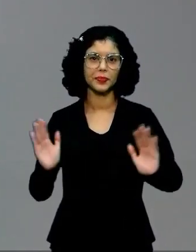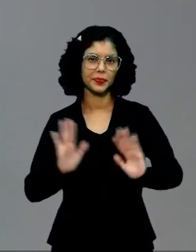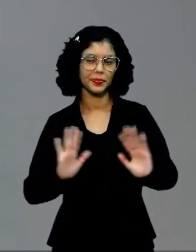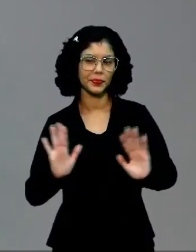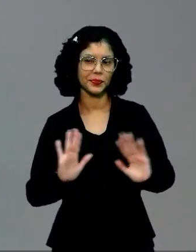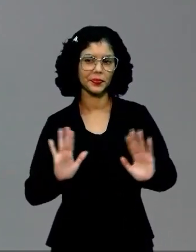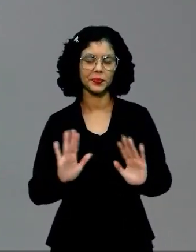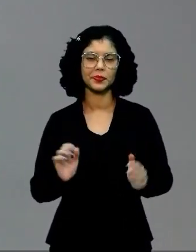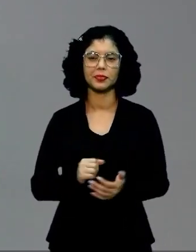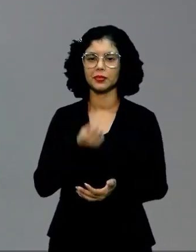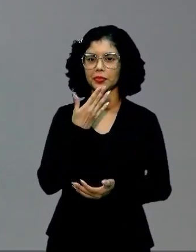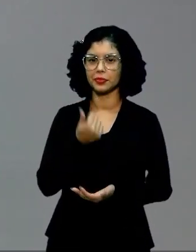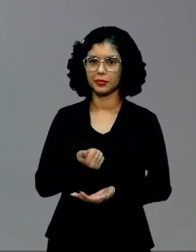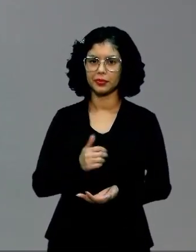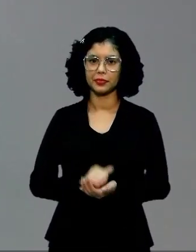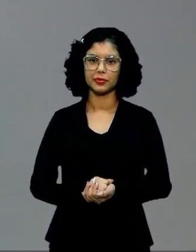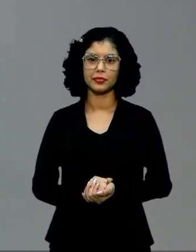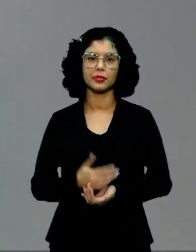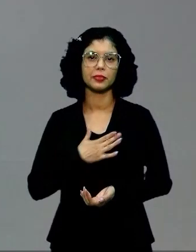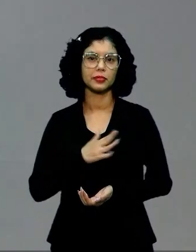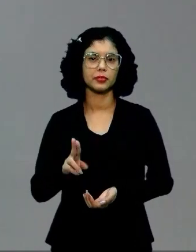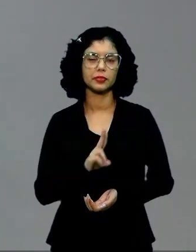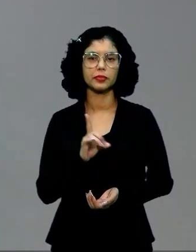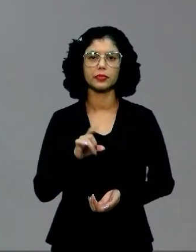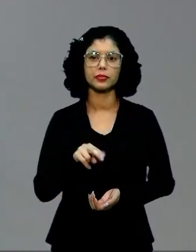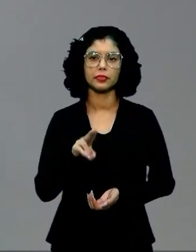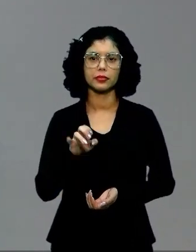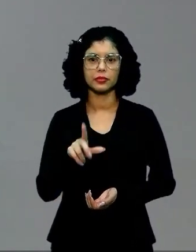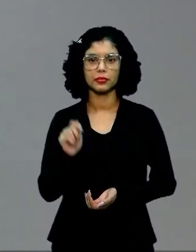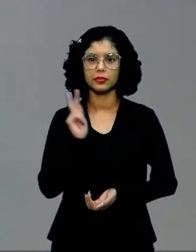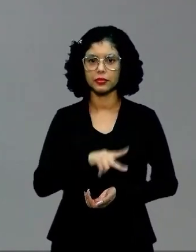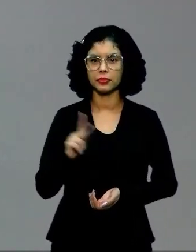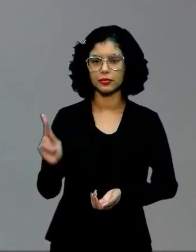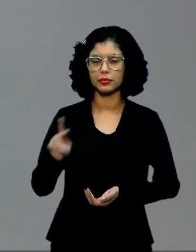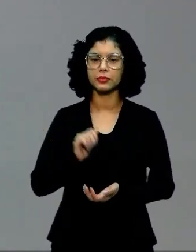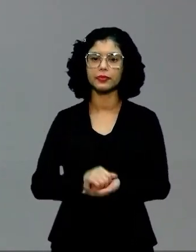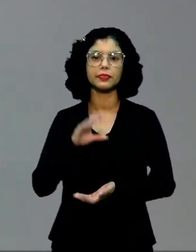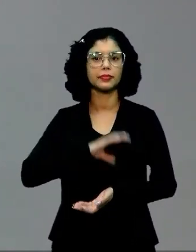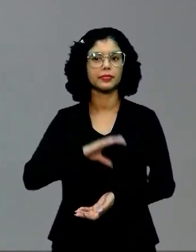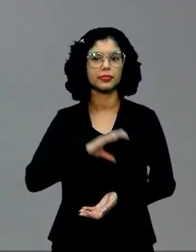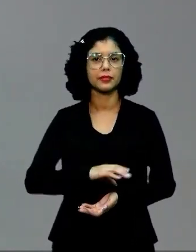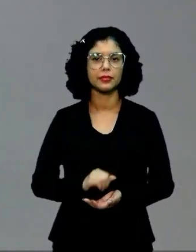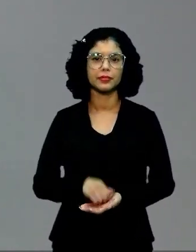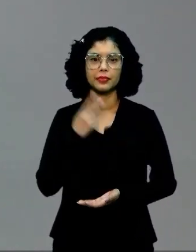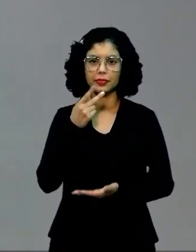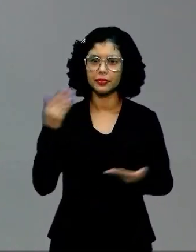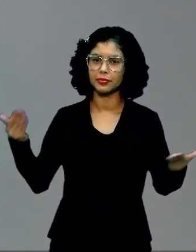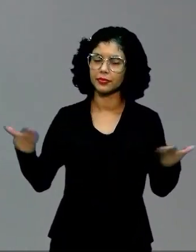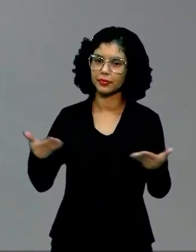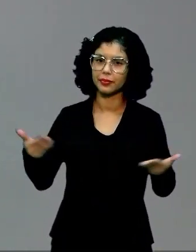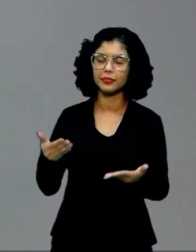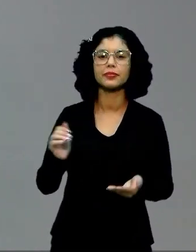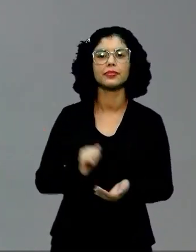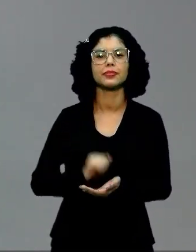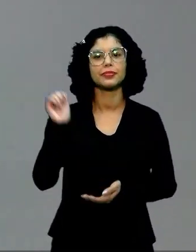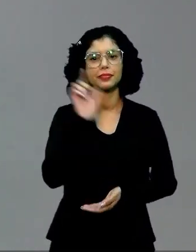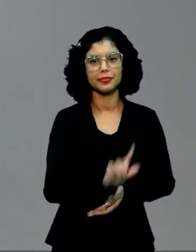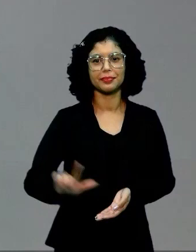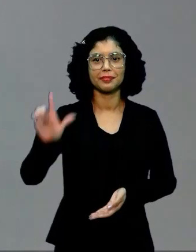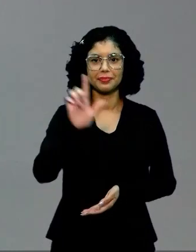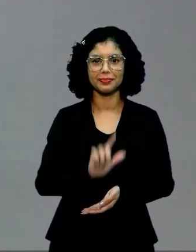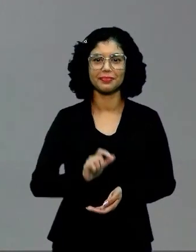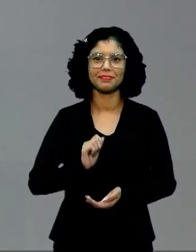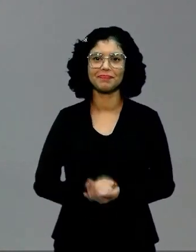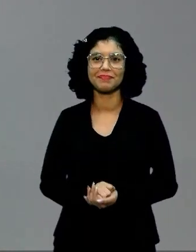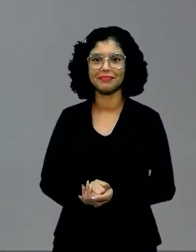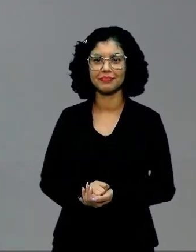Olá, pessoal, tudo bem? Meu nome é Daniele Ximenes, professora de língua portuguesa. Falaremos sobre literatura e agora